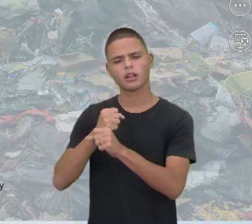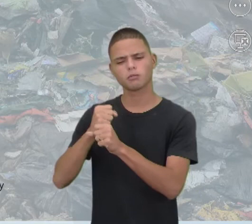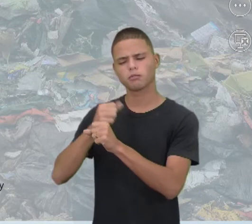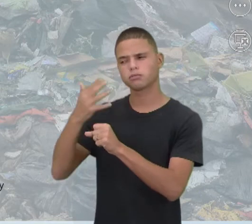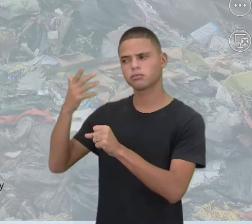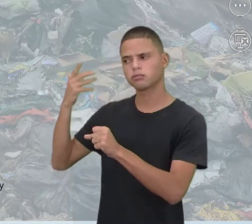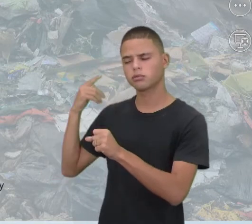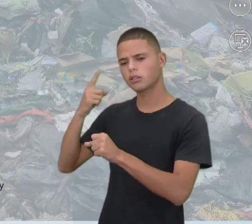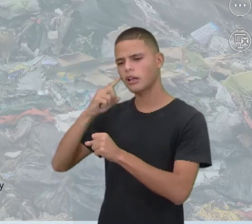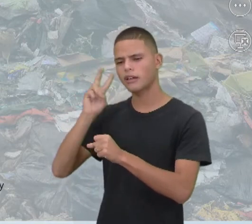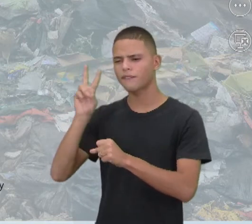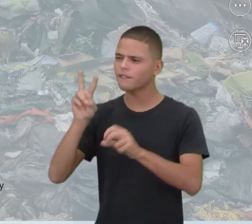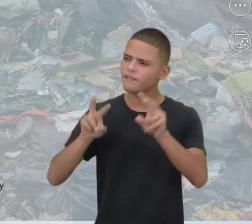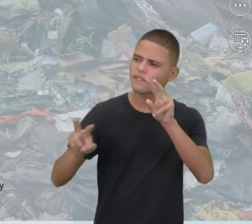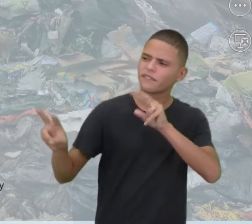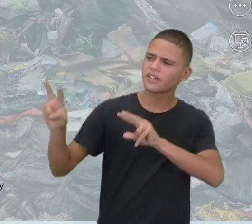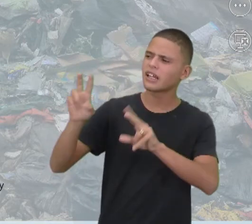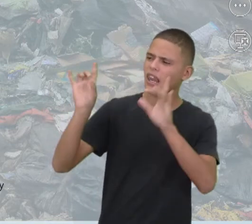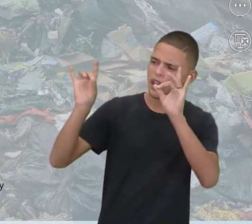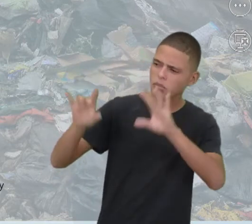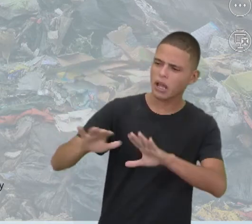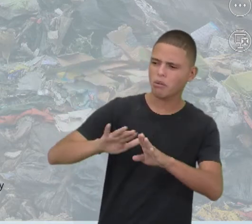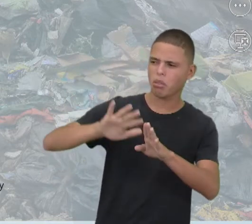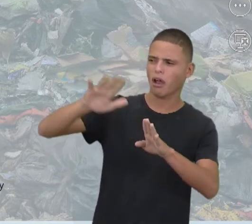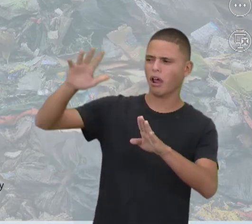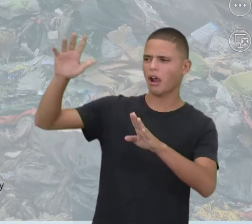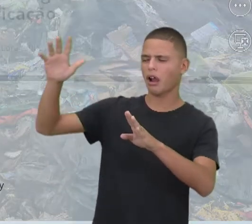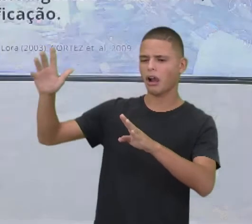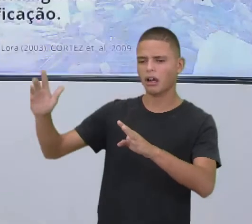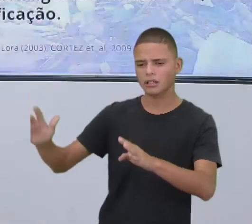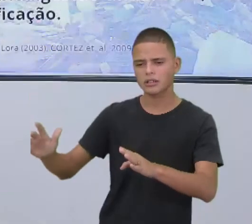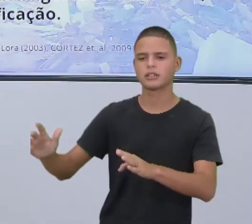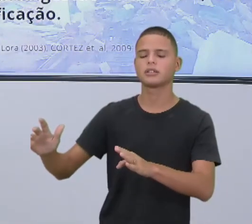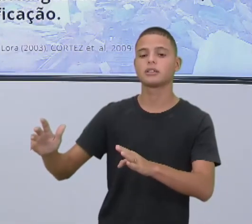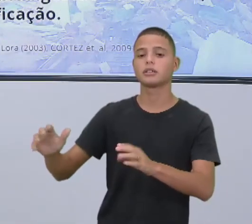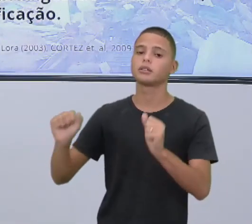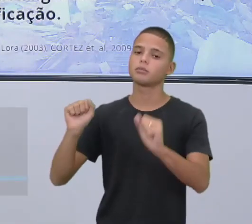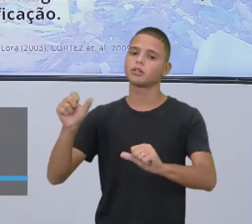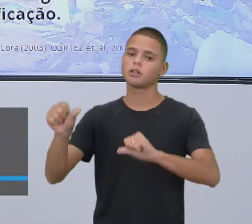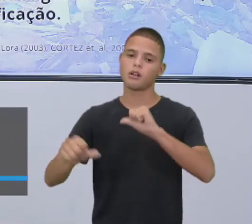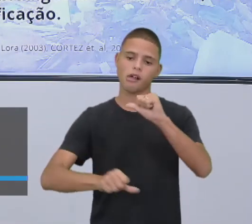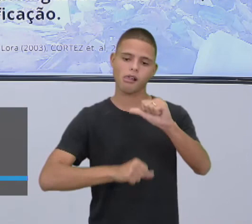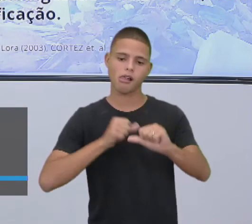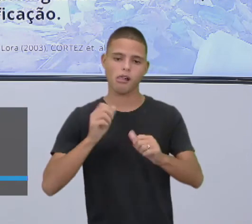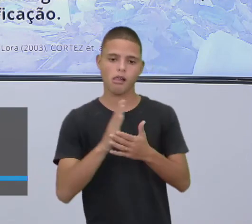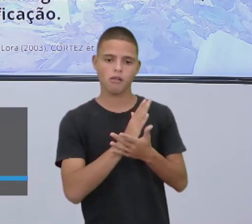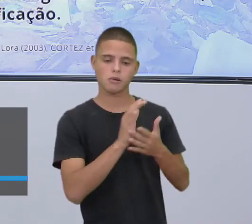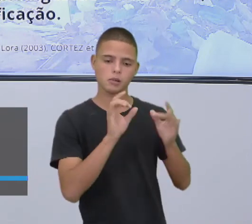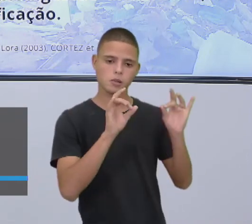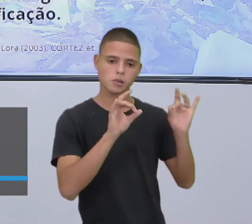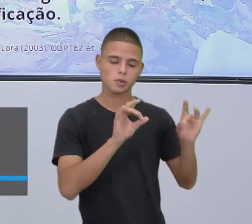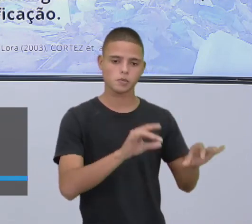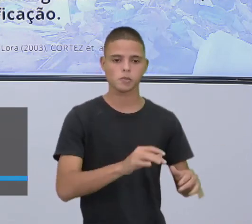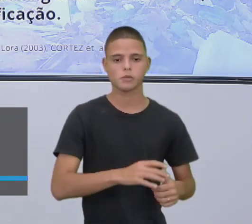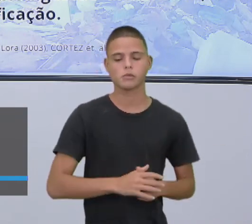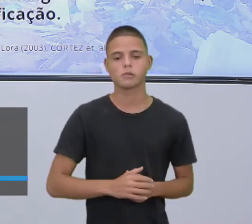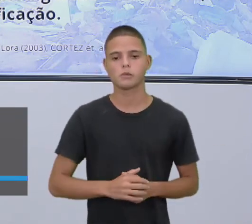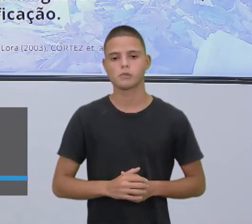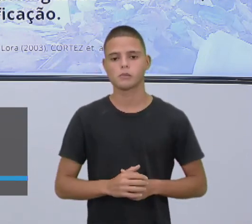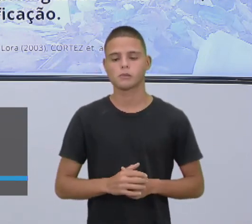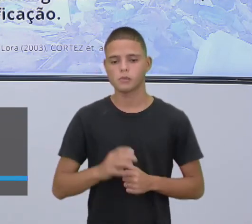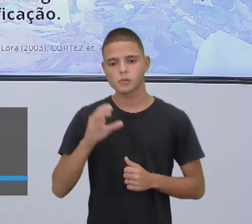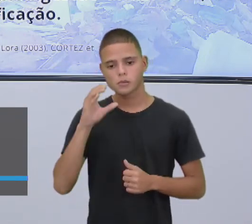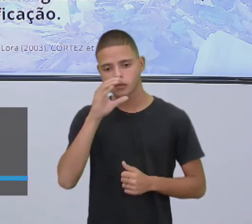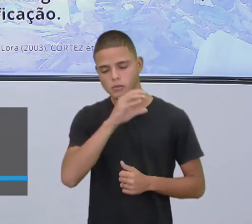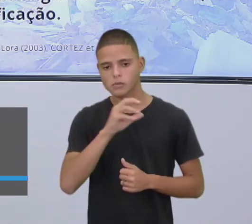gente via aqueles lixões pela cidade, hoje tem aterros. Mas você pode transformar esses resíduos, né, em